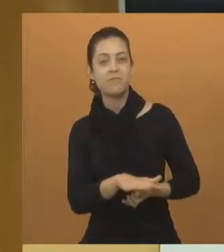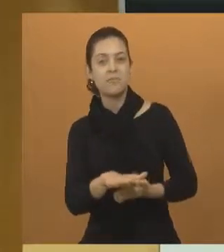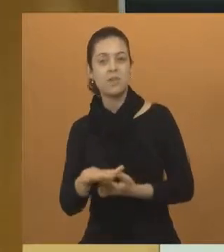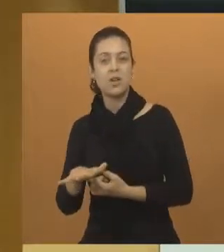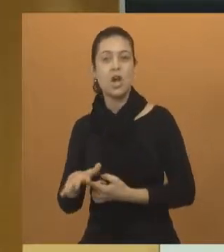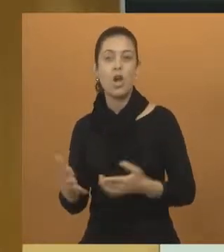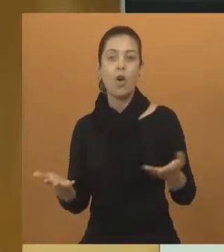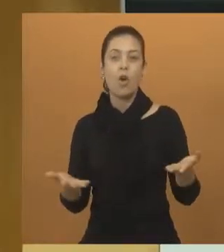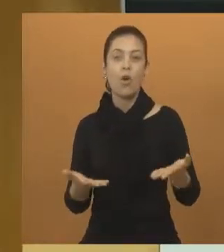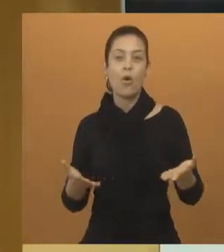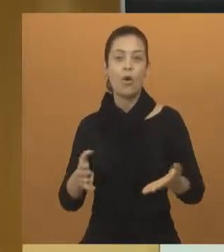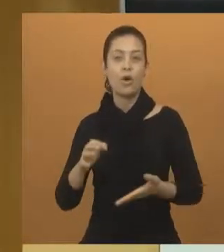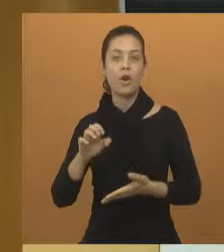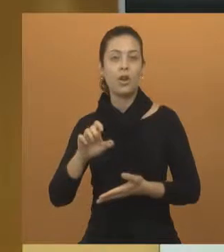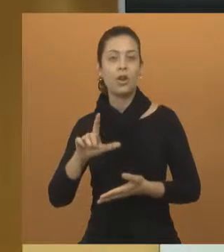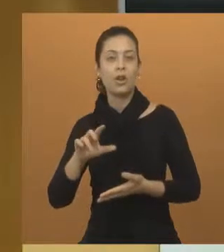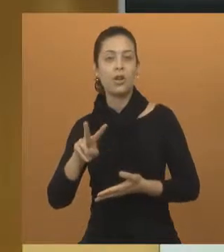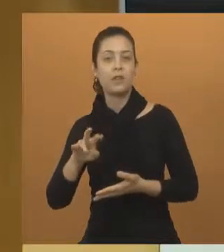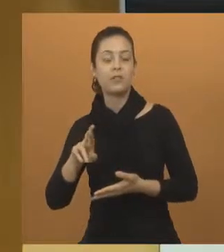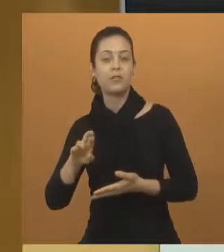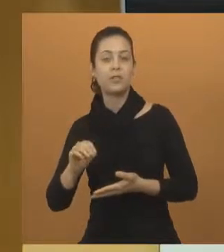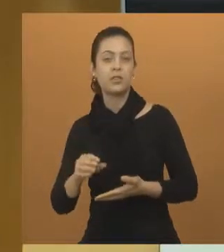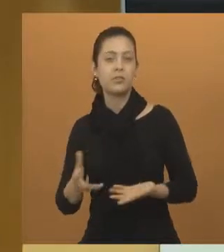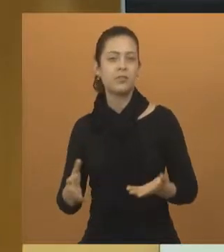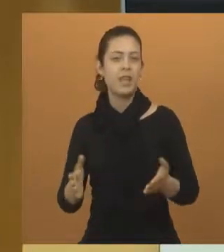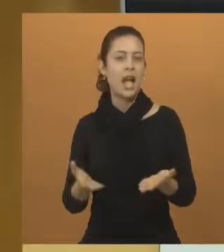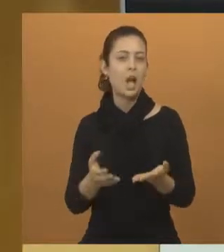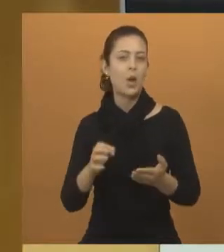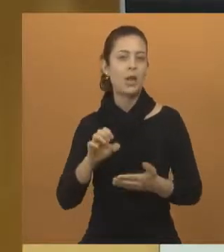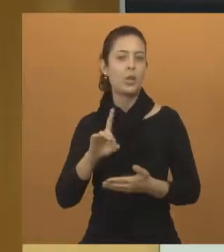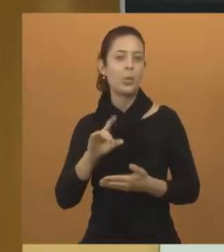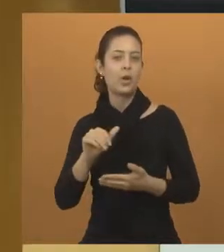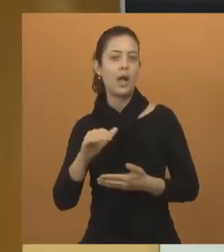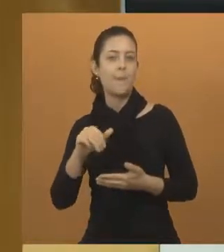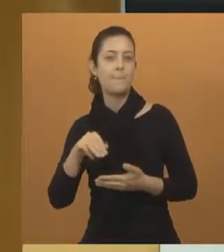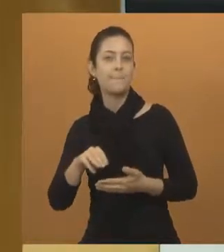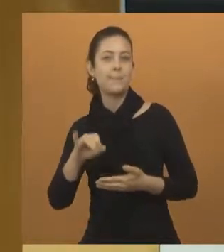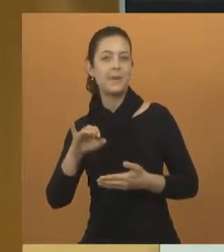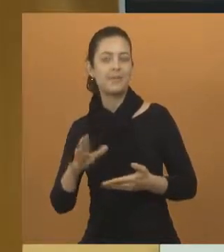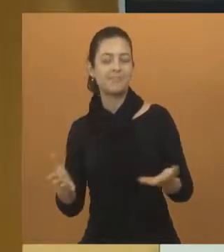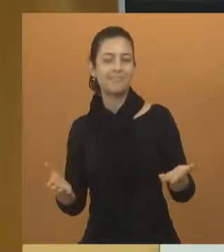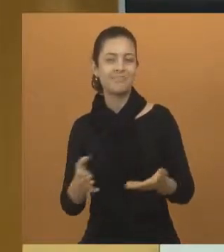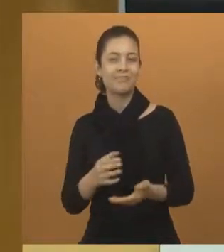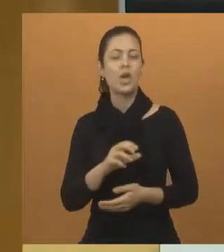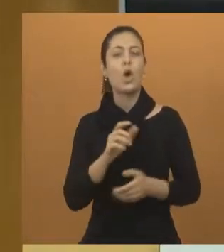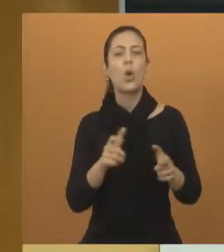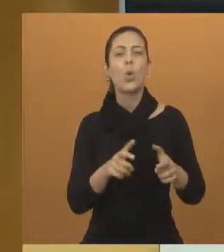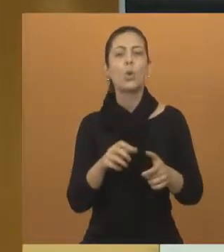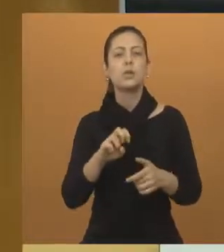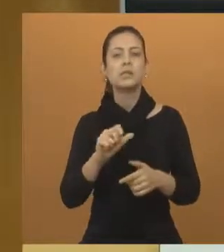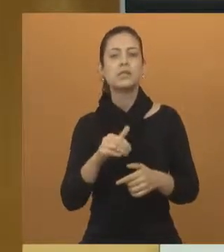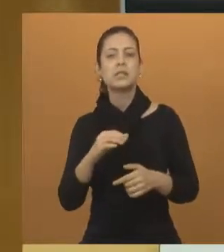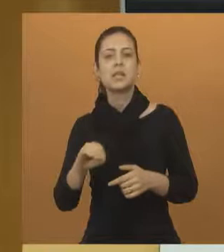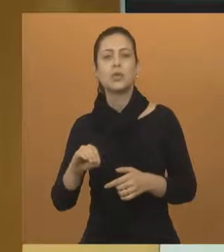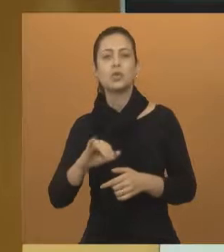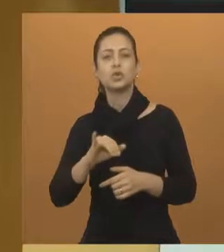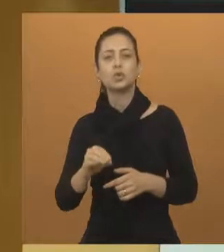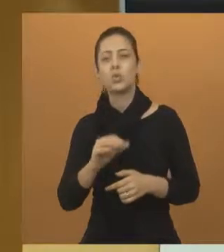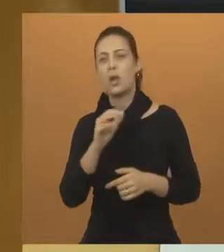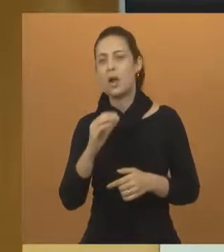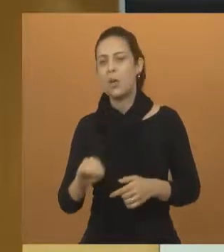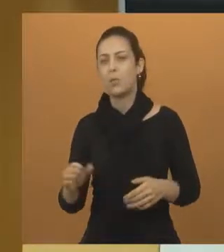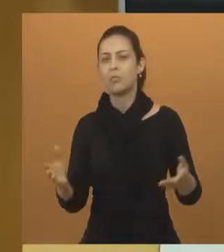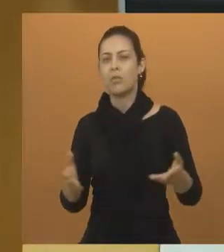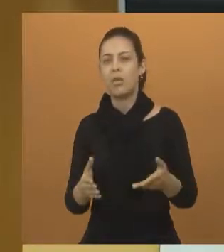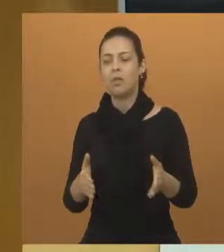hoje o Elvira passou a ser Educa Mais São João. E o Elvira só temos um espaço ao lado